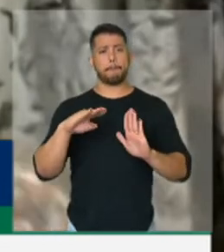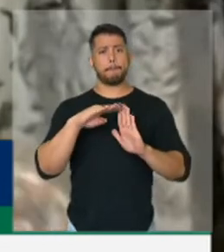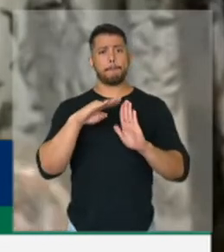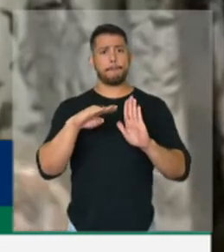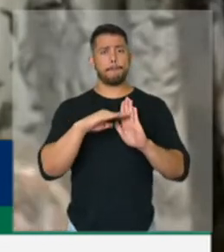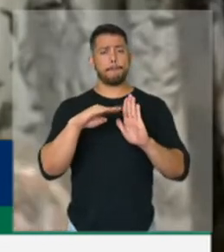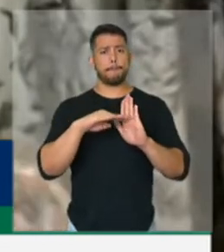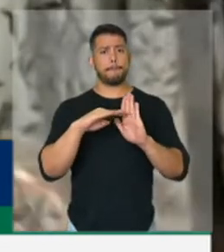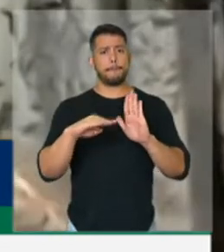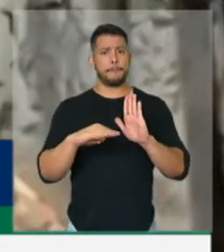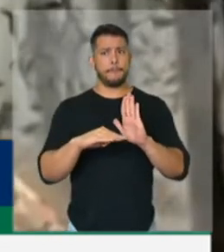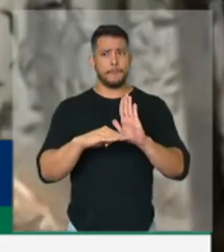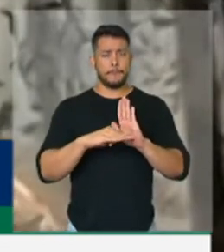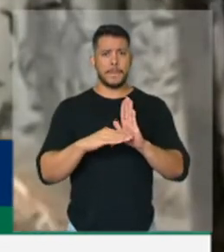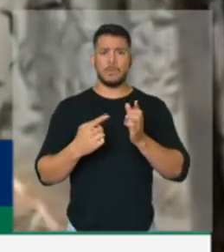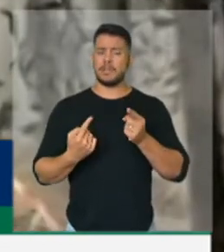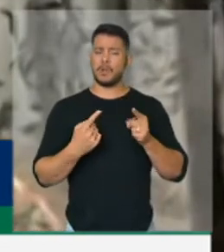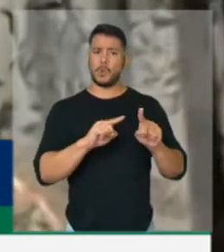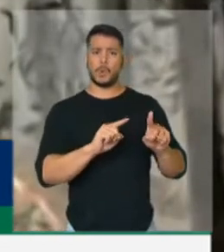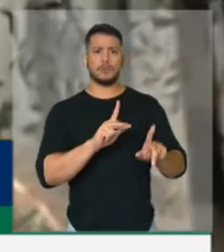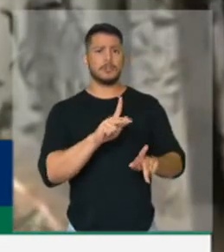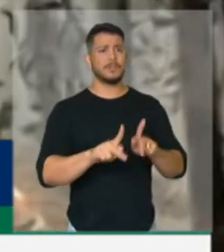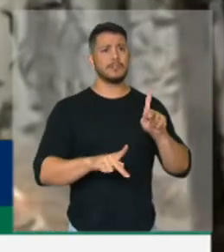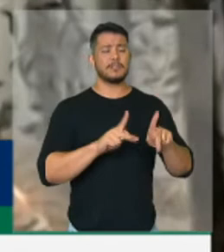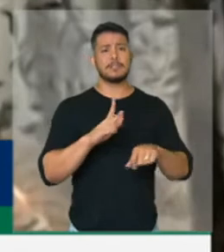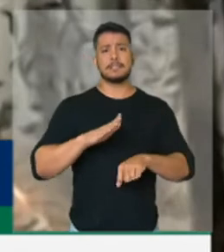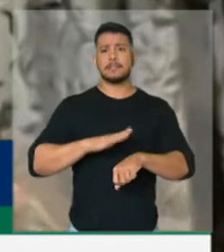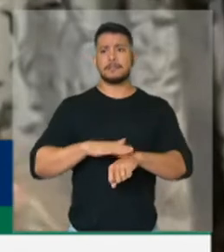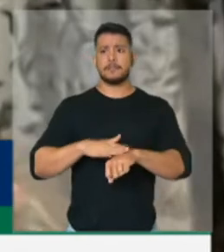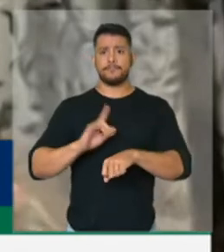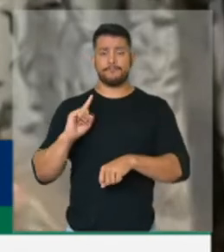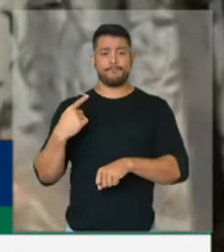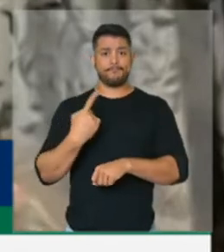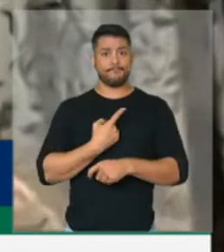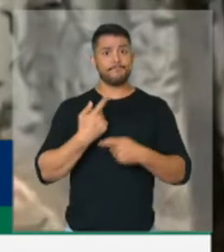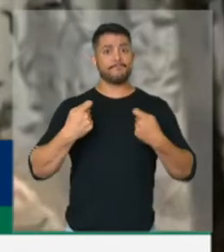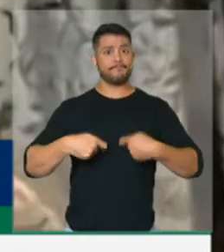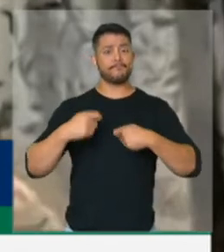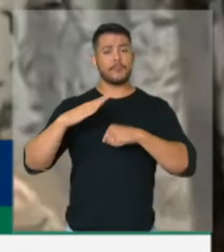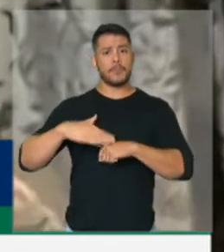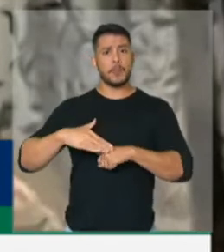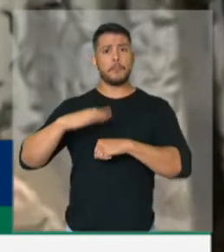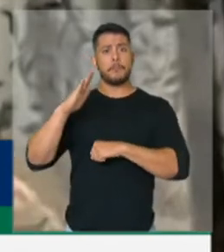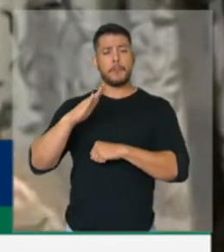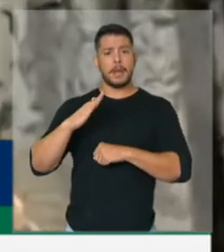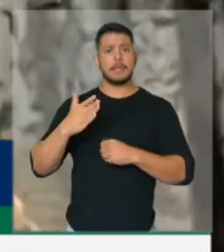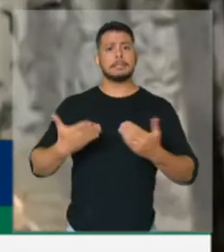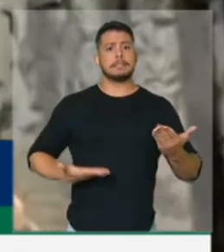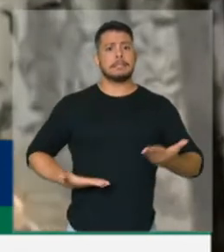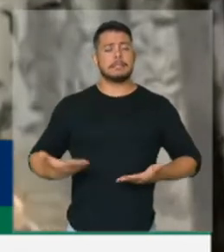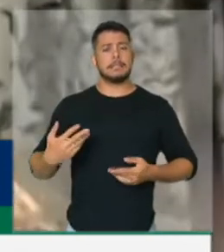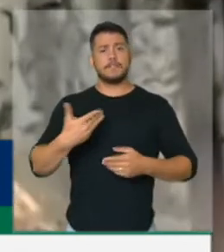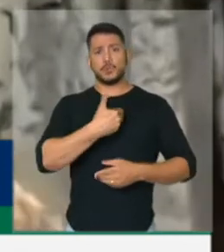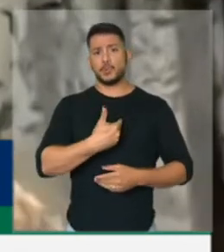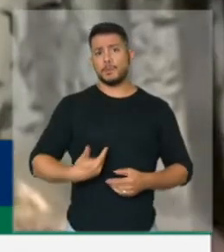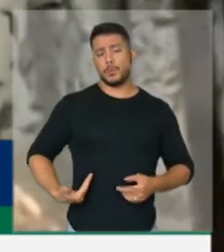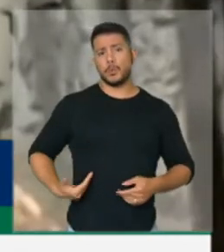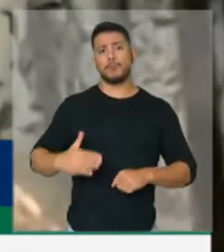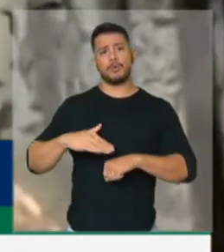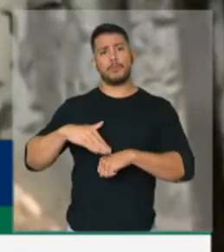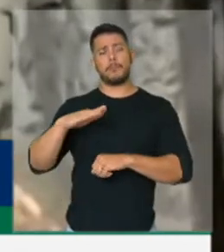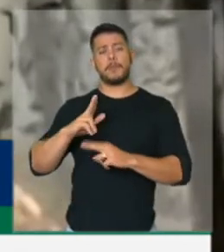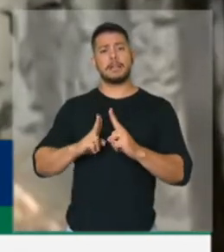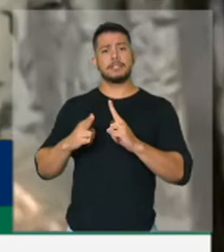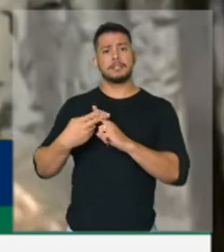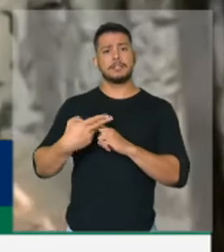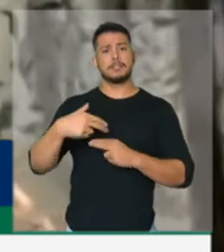pauta totalmente antipovo. No momento que a gente está precisando de mais SUS, de mais serviço público, essa é a pauta que o governo, às